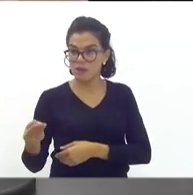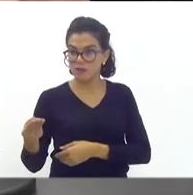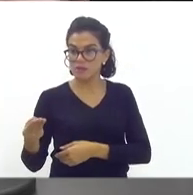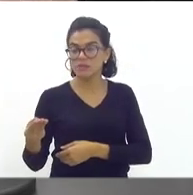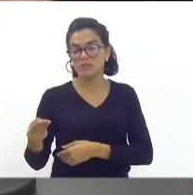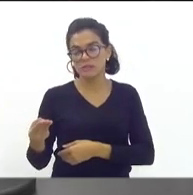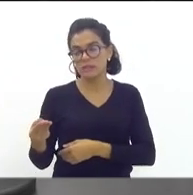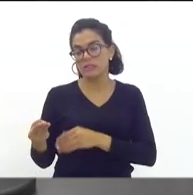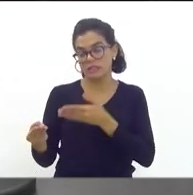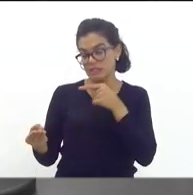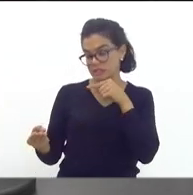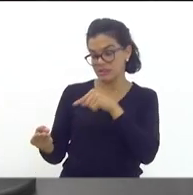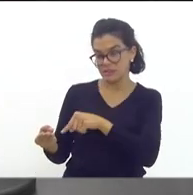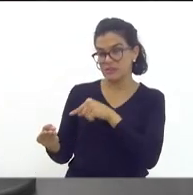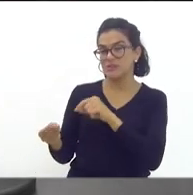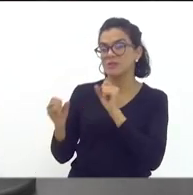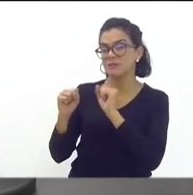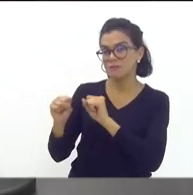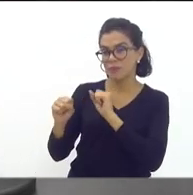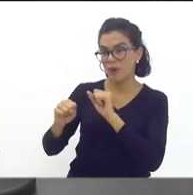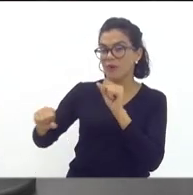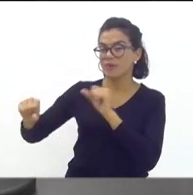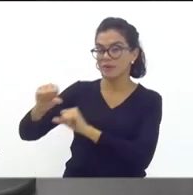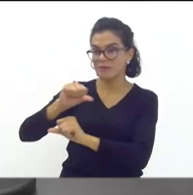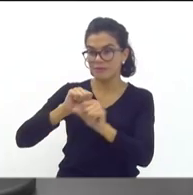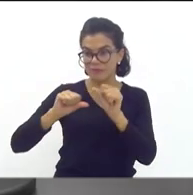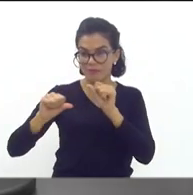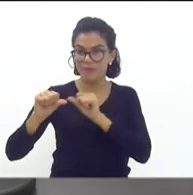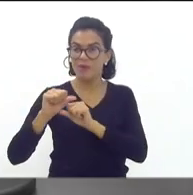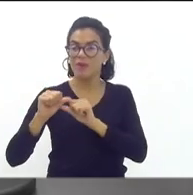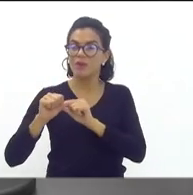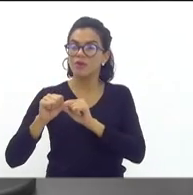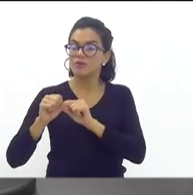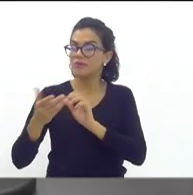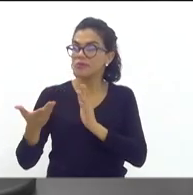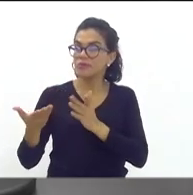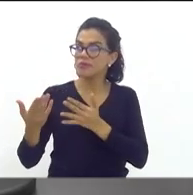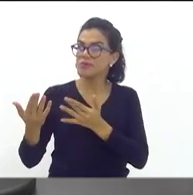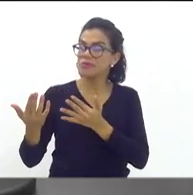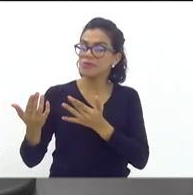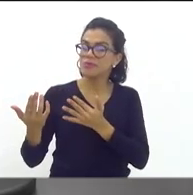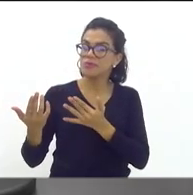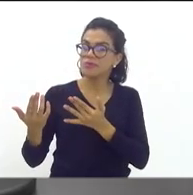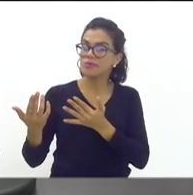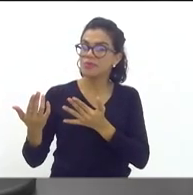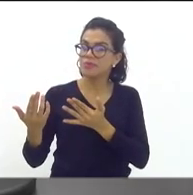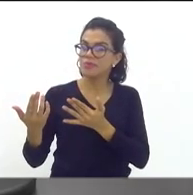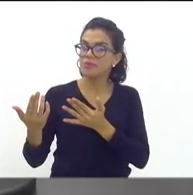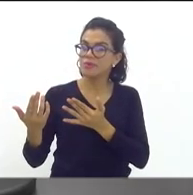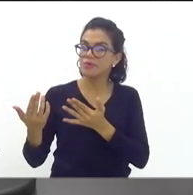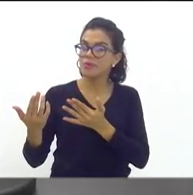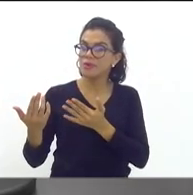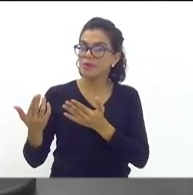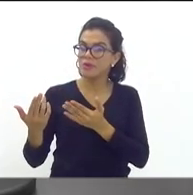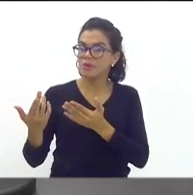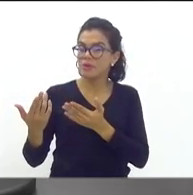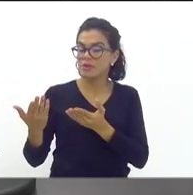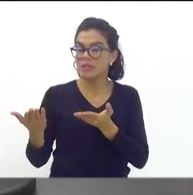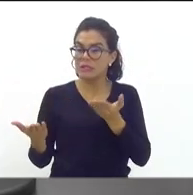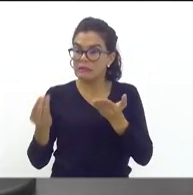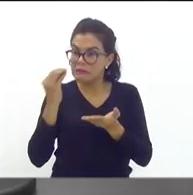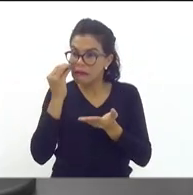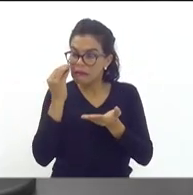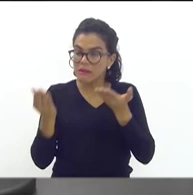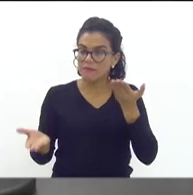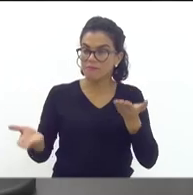isso pode vir a ser objeto de um pleiton é de reequilíbrio então